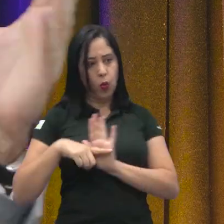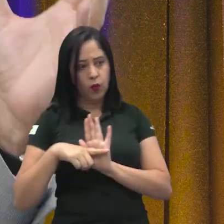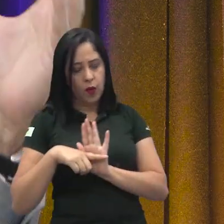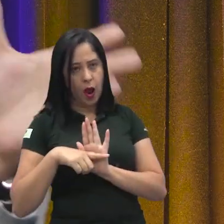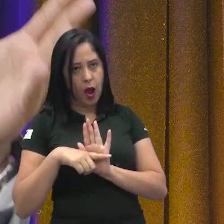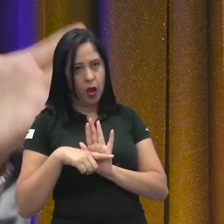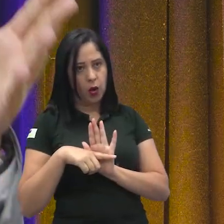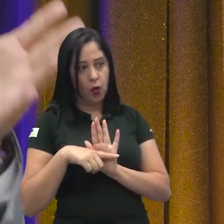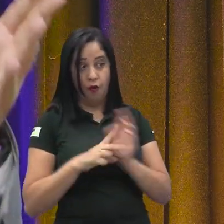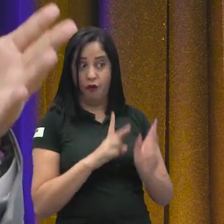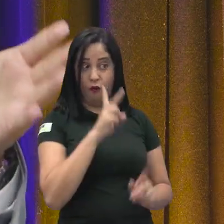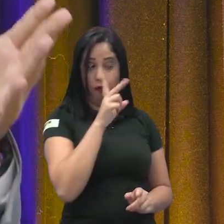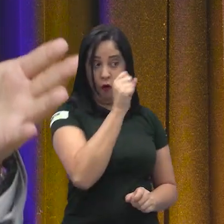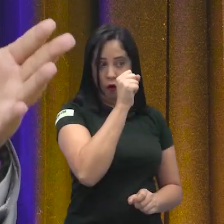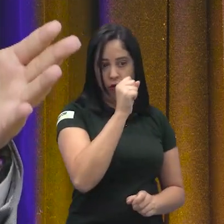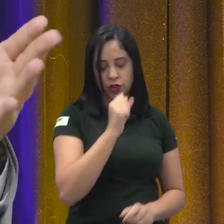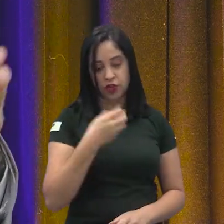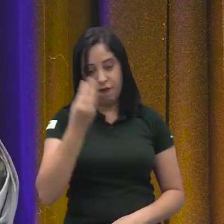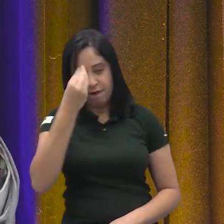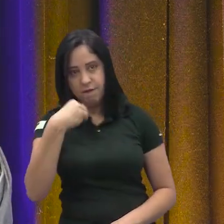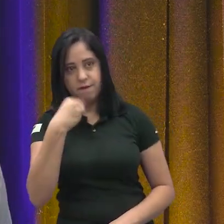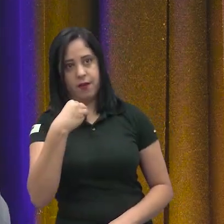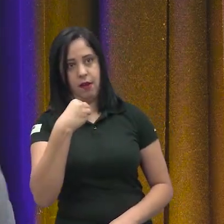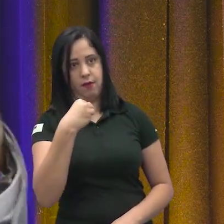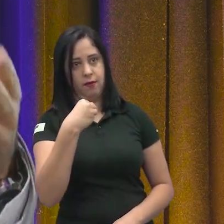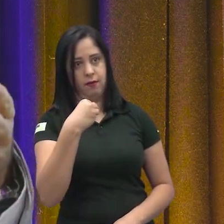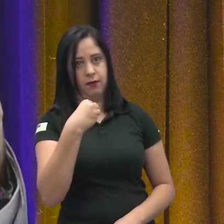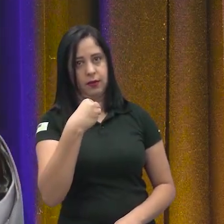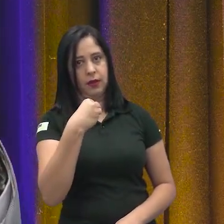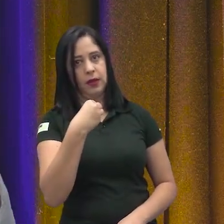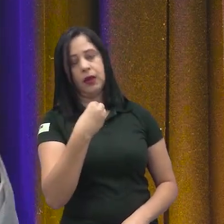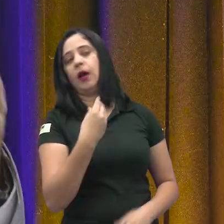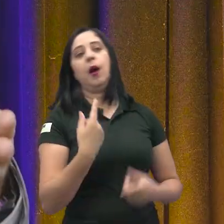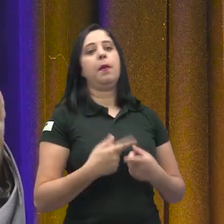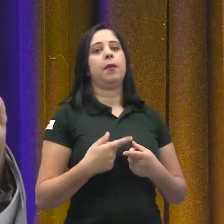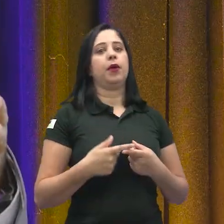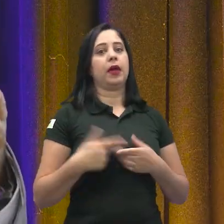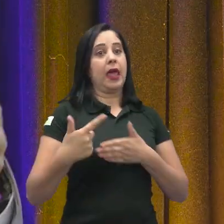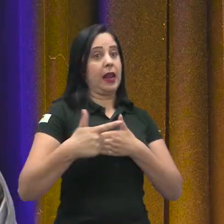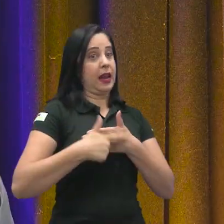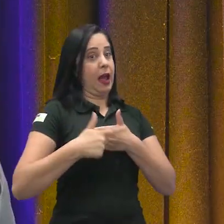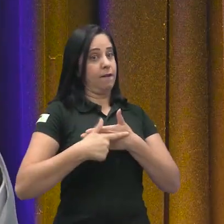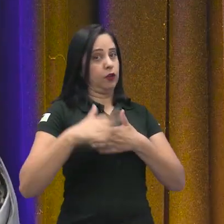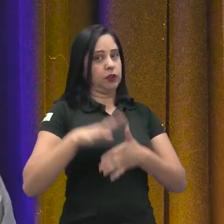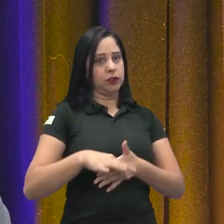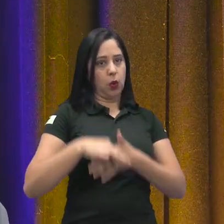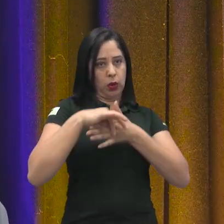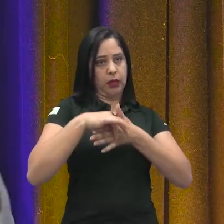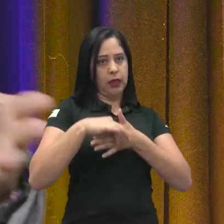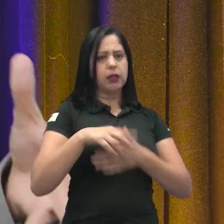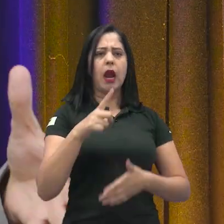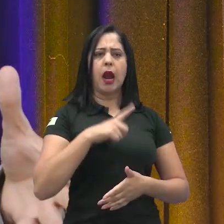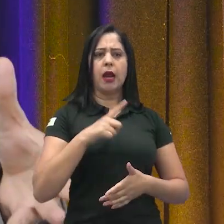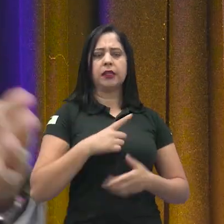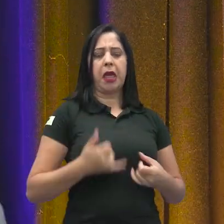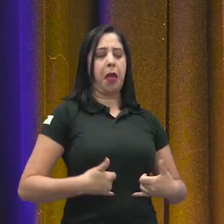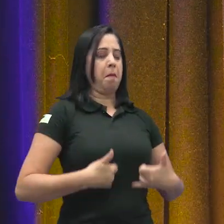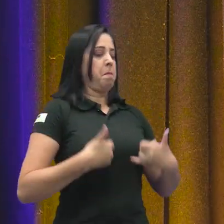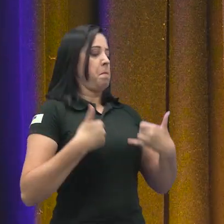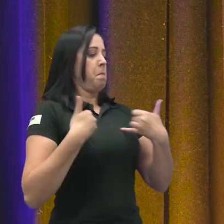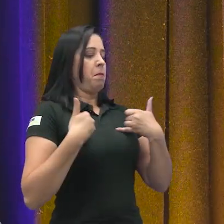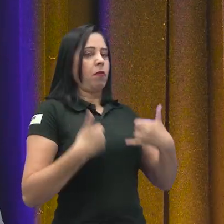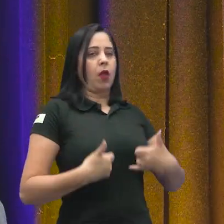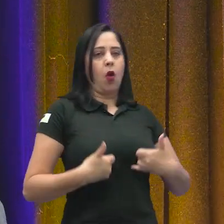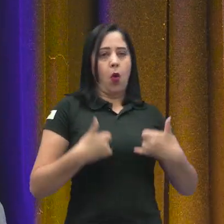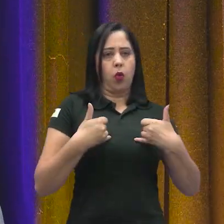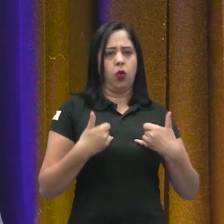isolar a vaidade em algumas decisões, porque num cargo de liderança existe a vaidade, existe o status, é óbvio que existe. Mas